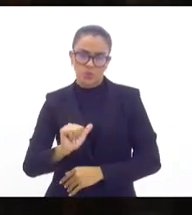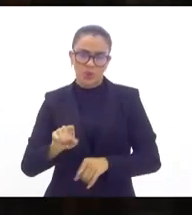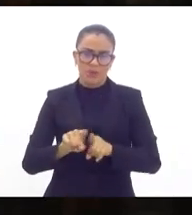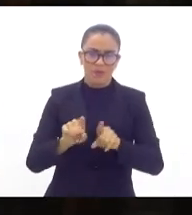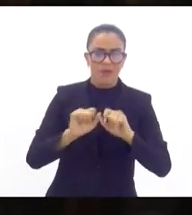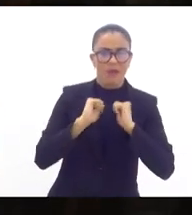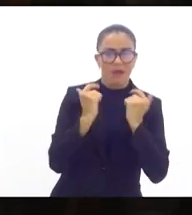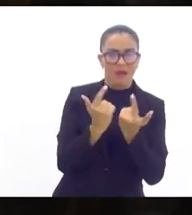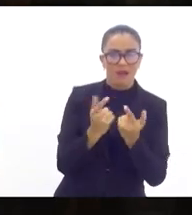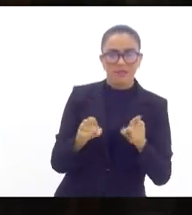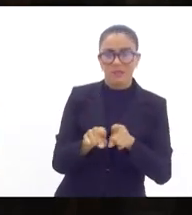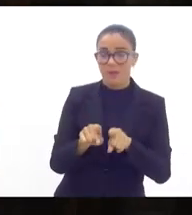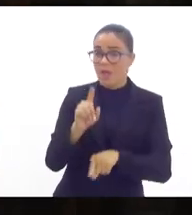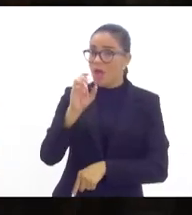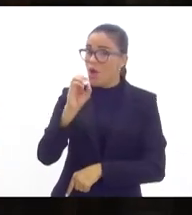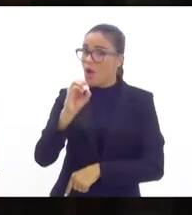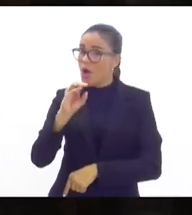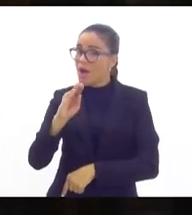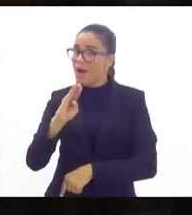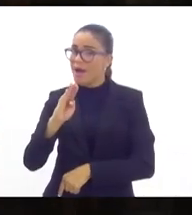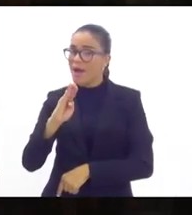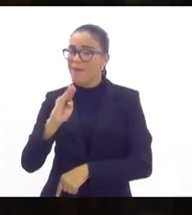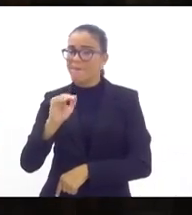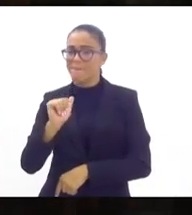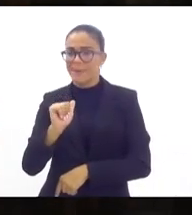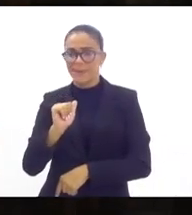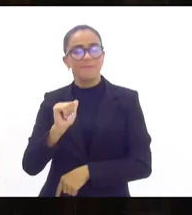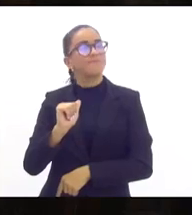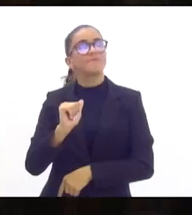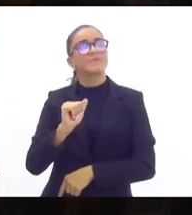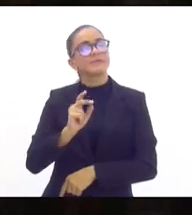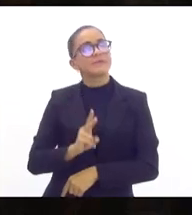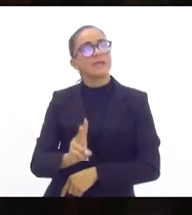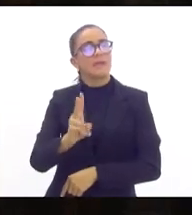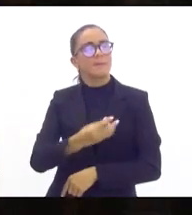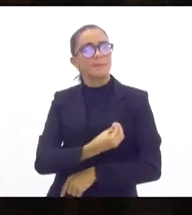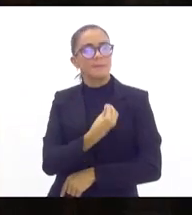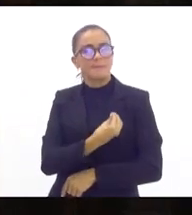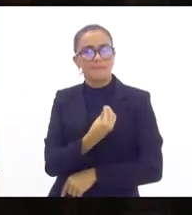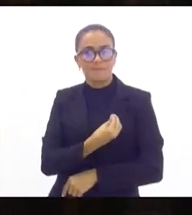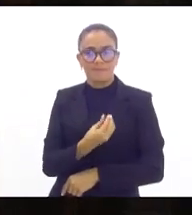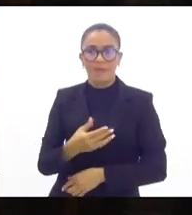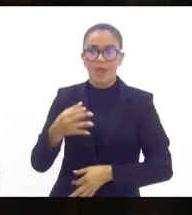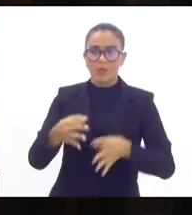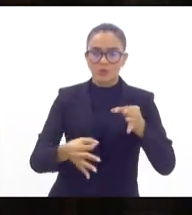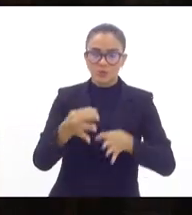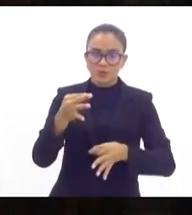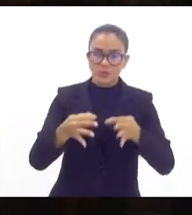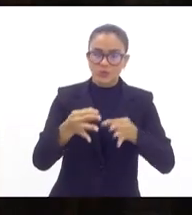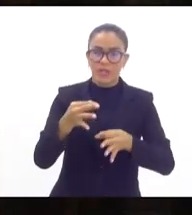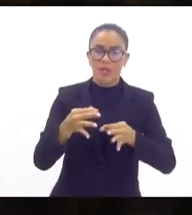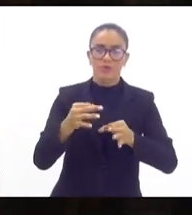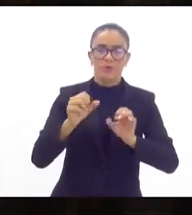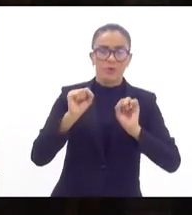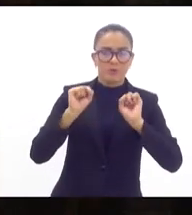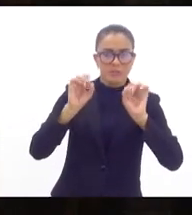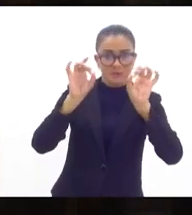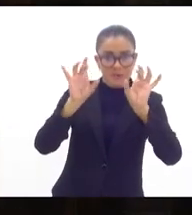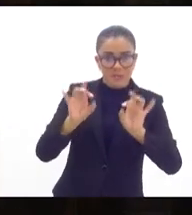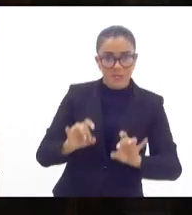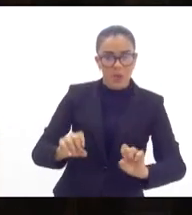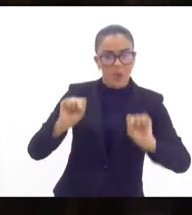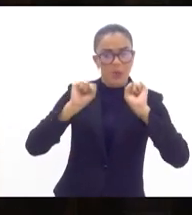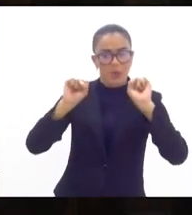as instituições a OAB está se fazendo presente sempre a nossa comissão de estudo dos judicidade especial do torcedor já vem